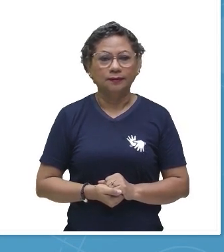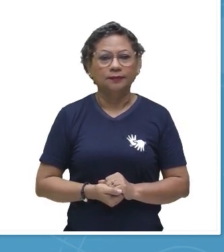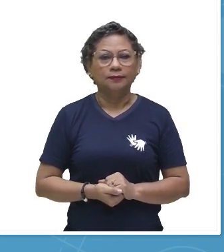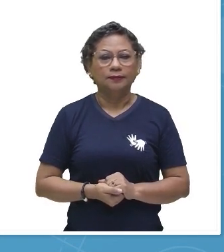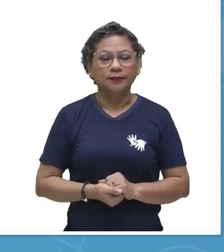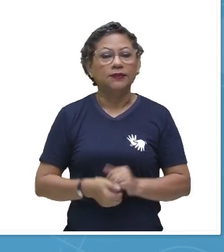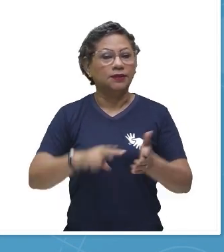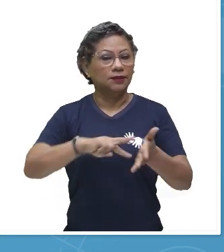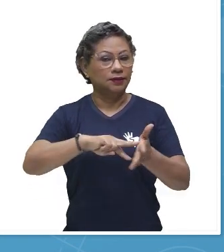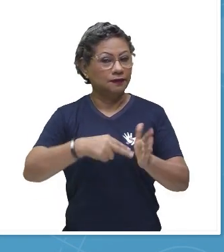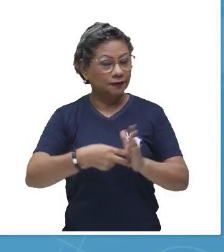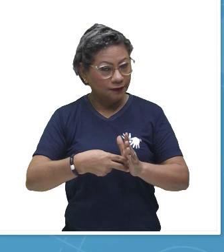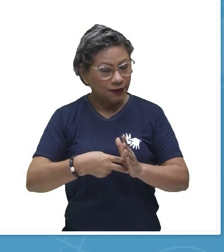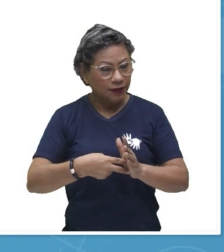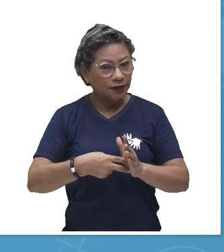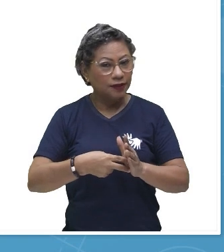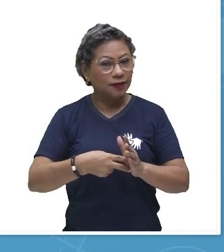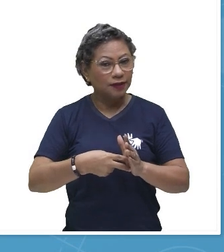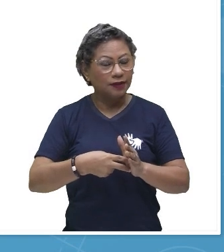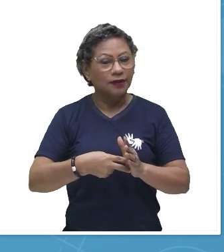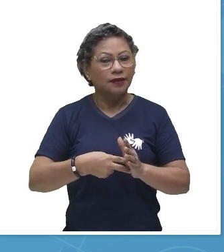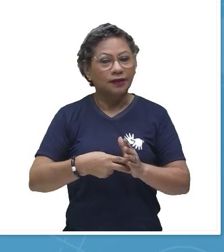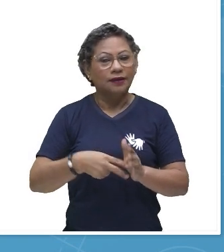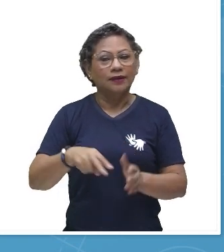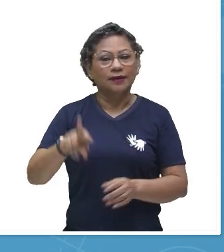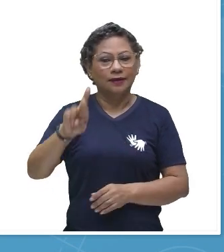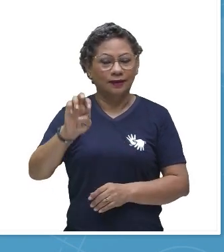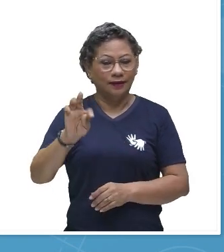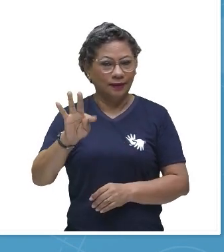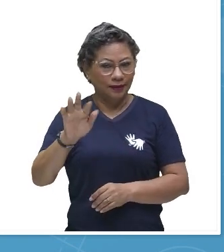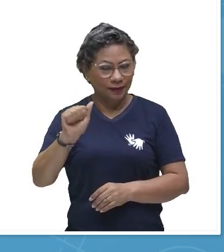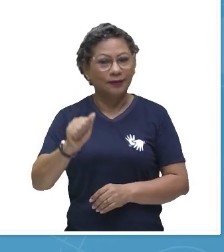Significa que essa reta, ela continua